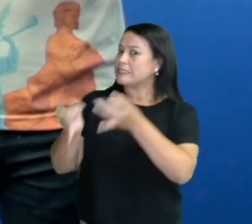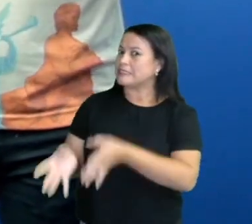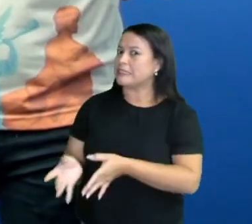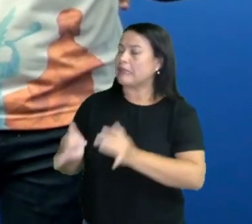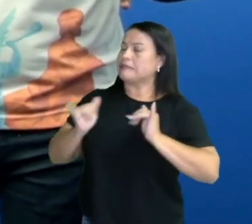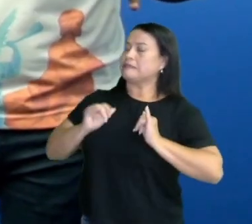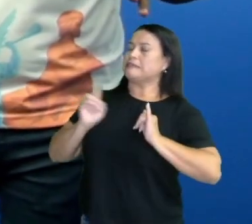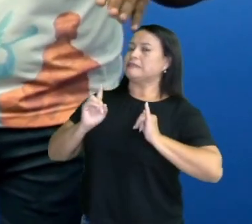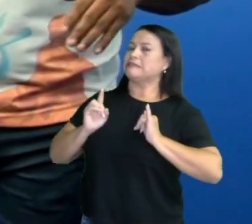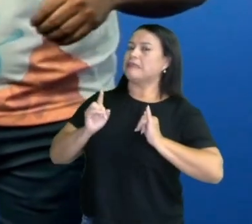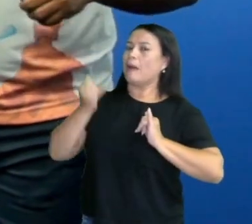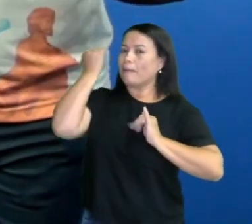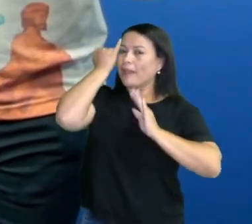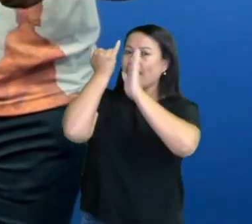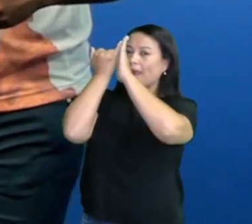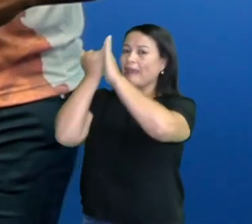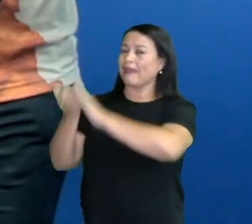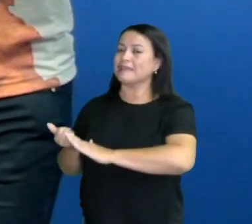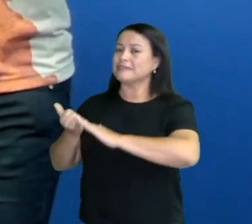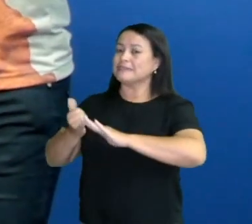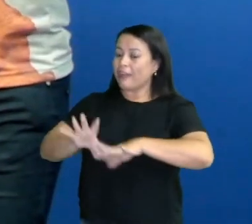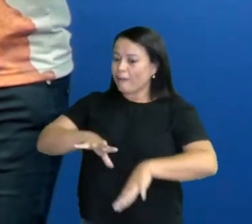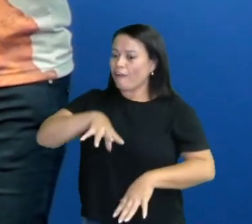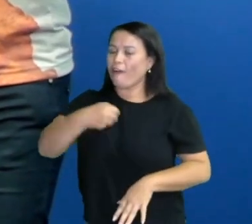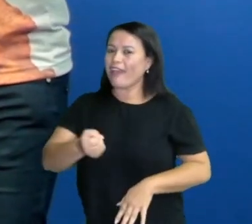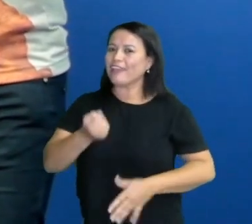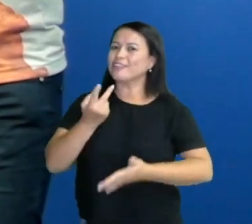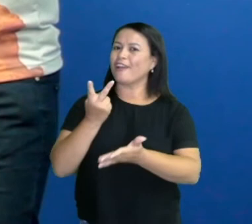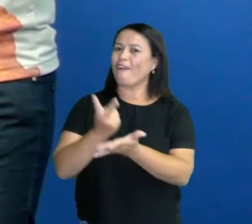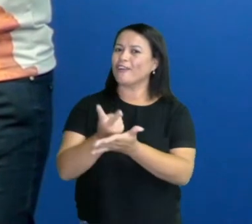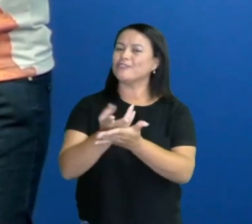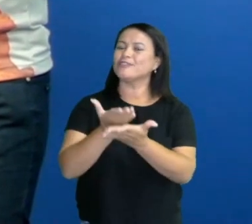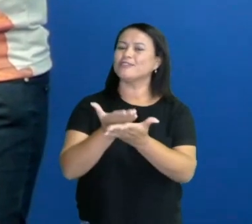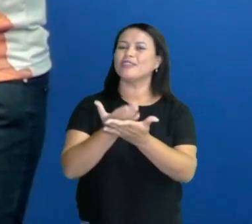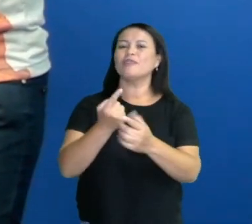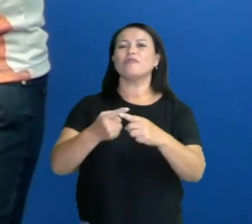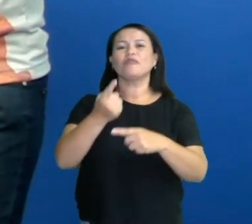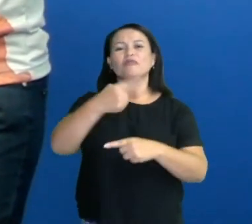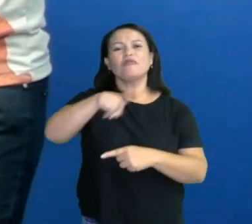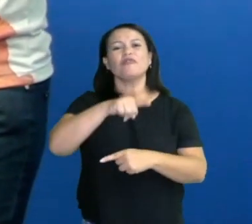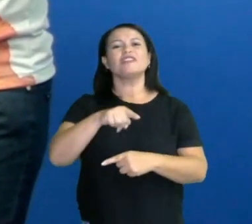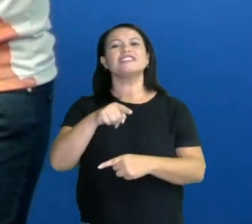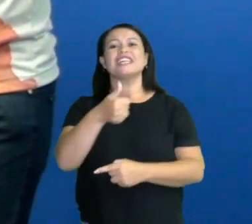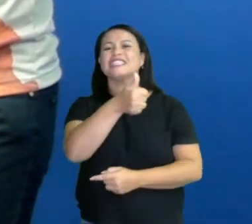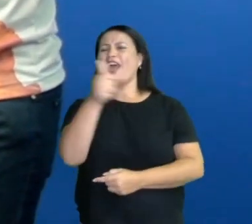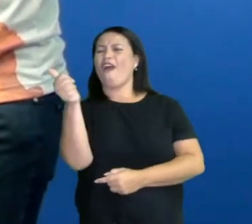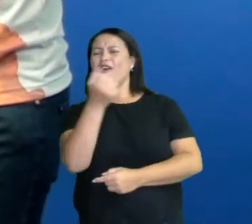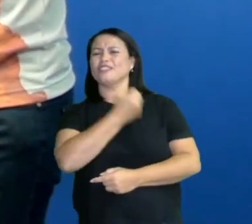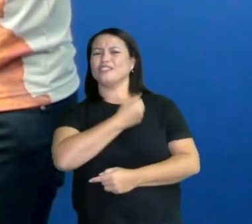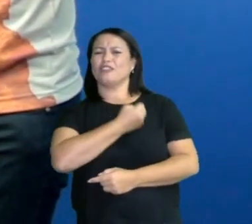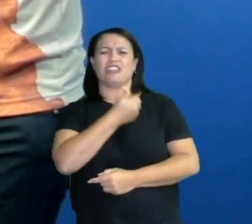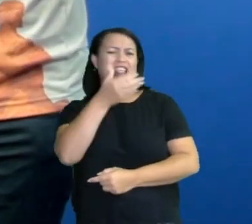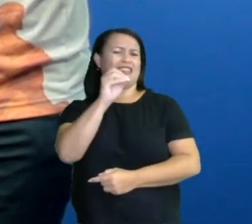relaxa, não deixa a preguiça te pegar e continua estudando, porque você mesmo nota 11,